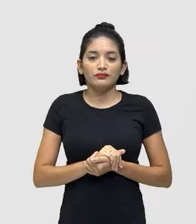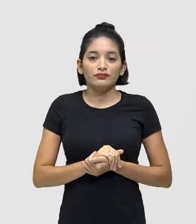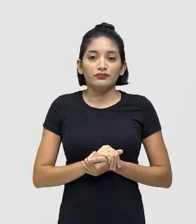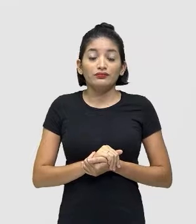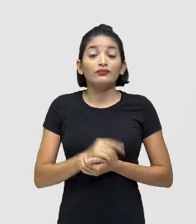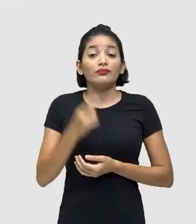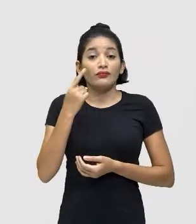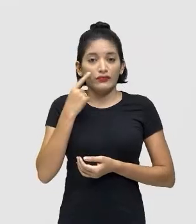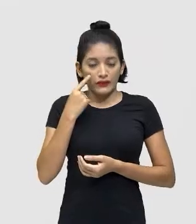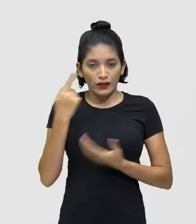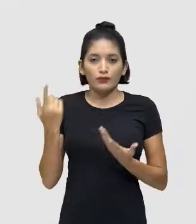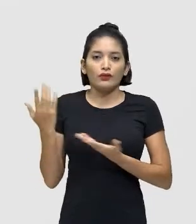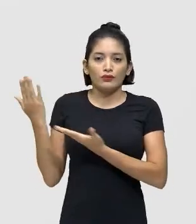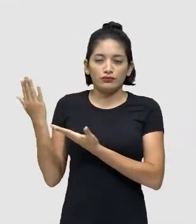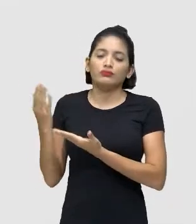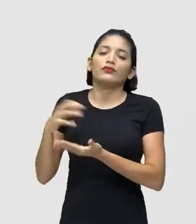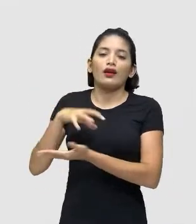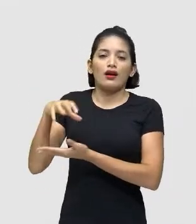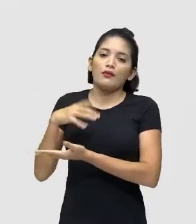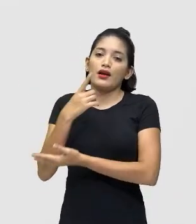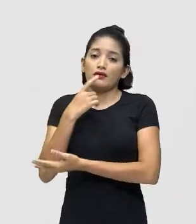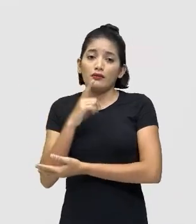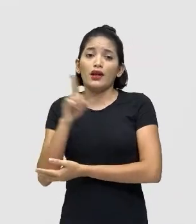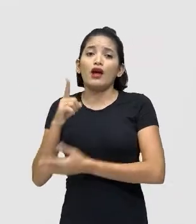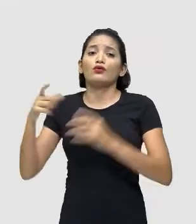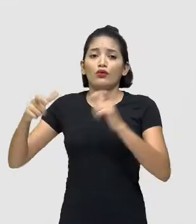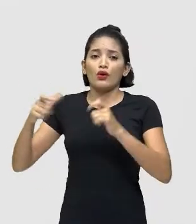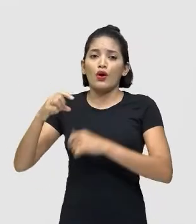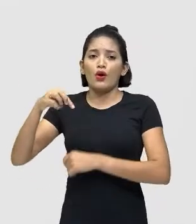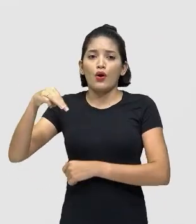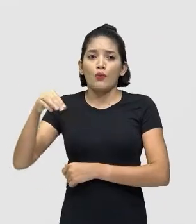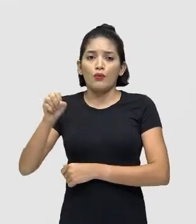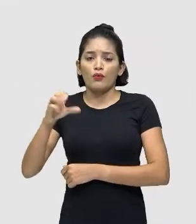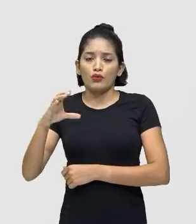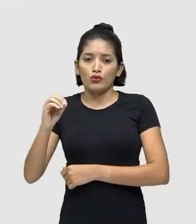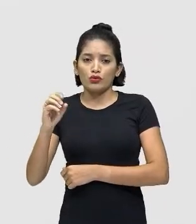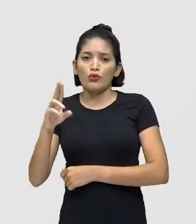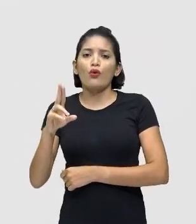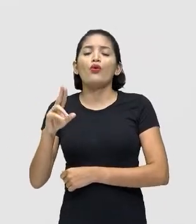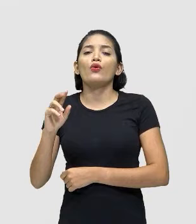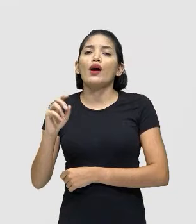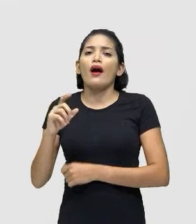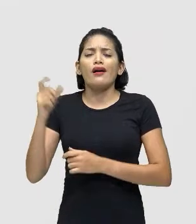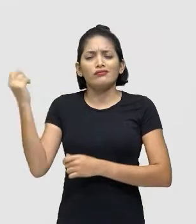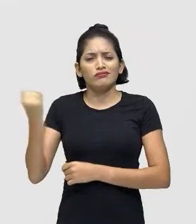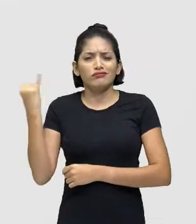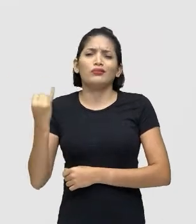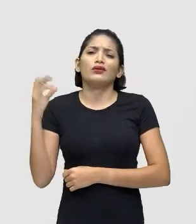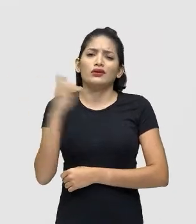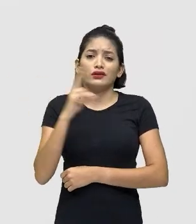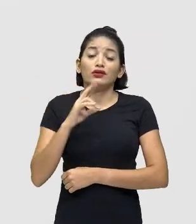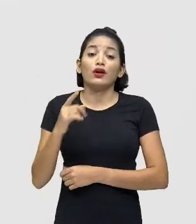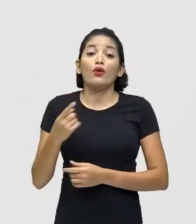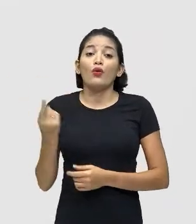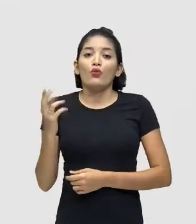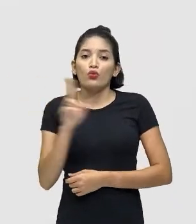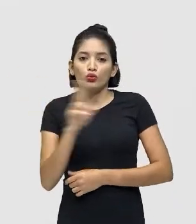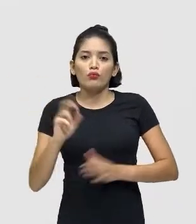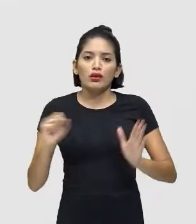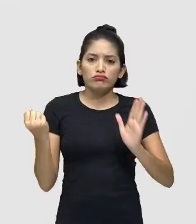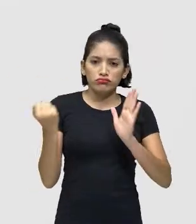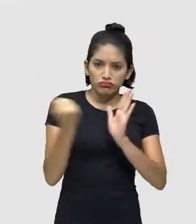Vamos lá. A Praça Vermelha em Moscou é a mais importante da Rússia. Seu nome não está relacionado ao regime